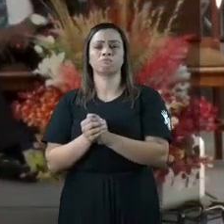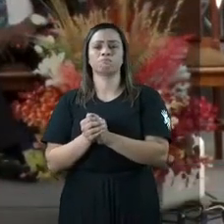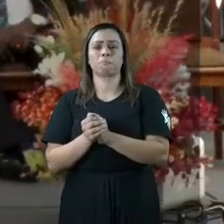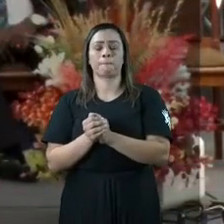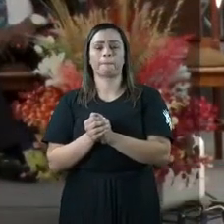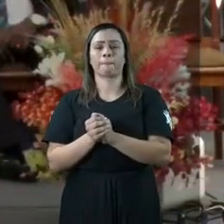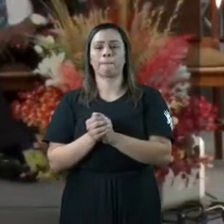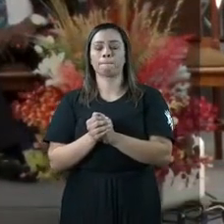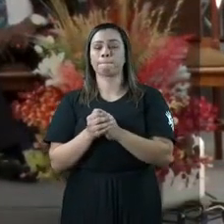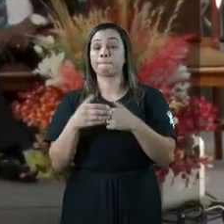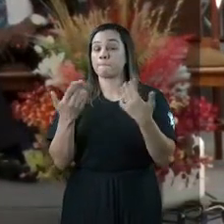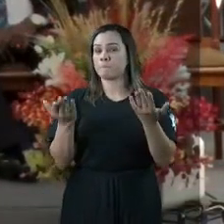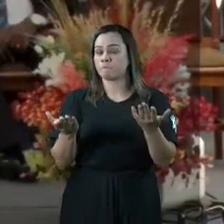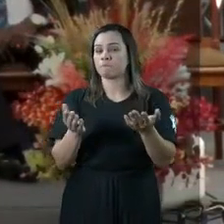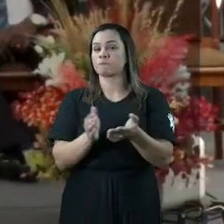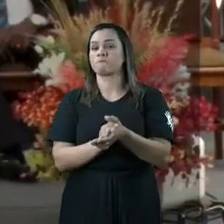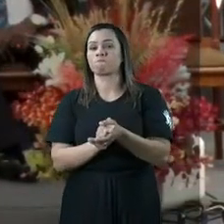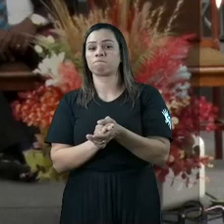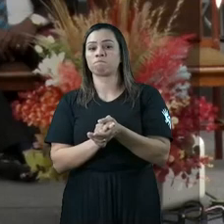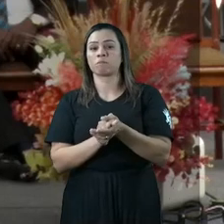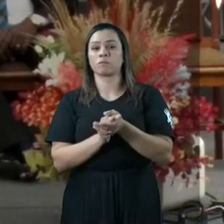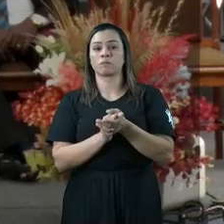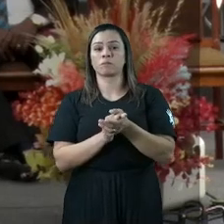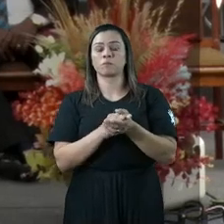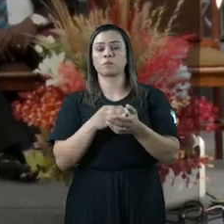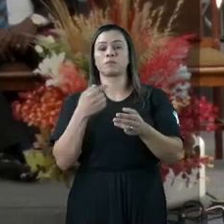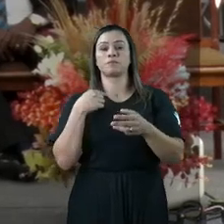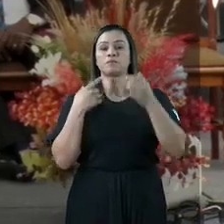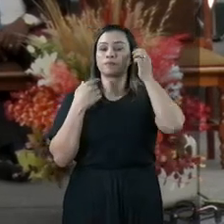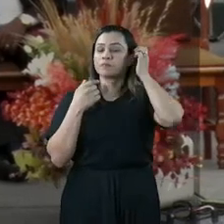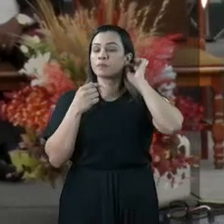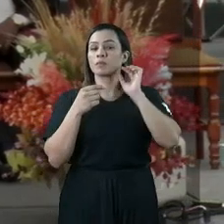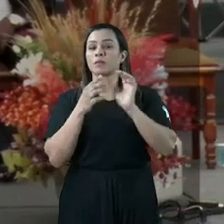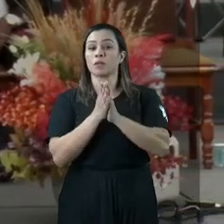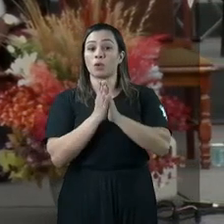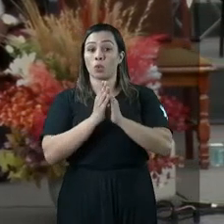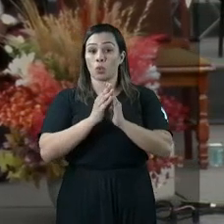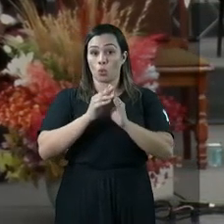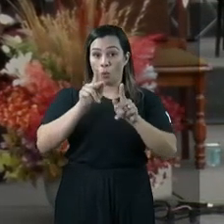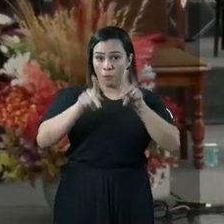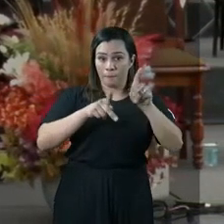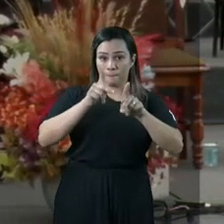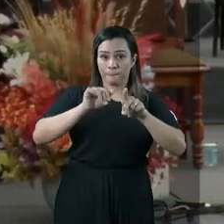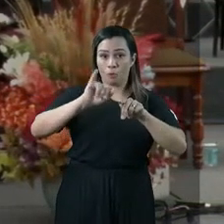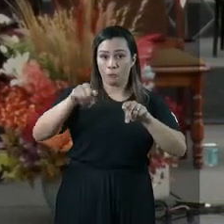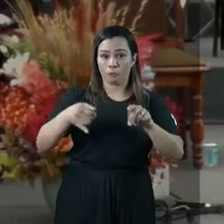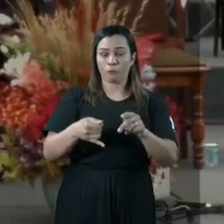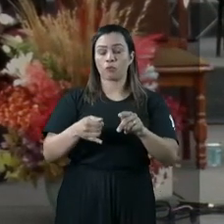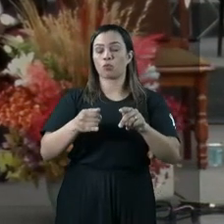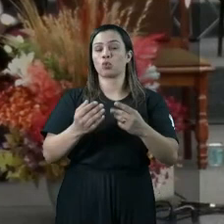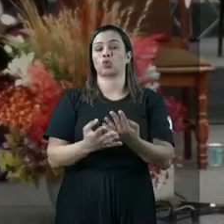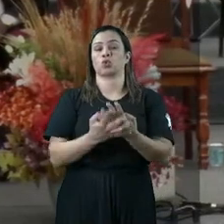Depois dessa interpretação sobre a ótica histórica judaica, os comentaristas desse texto dizem